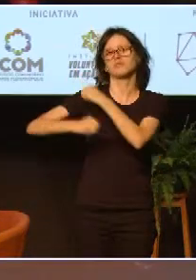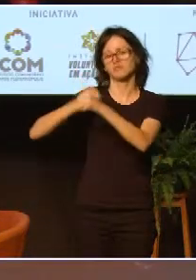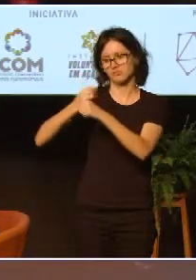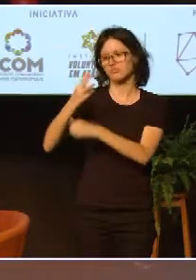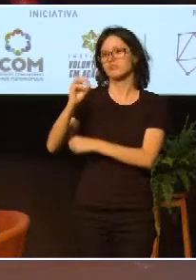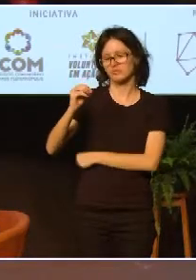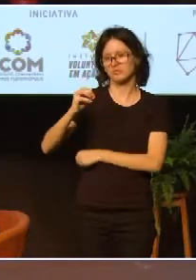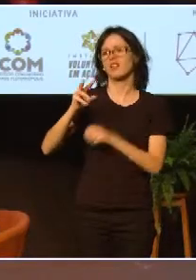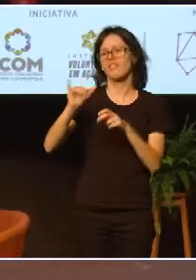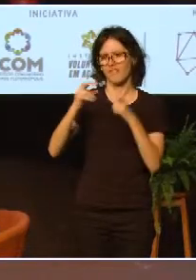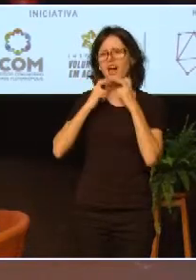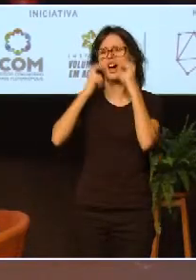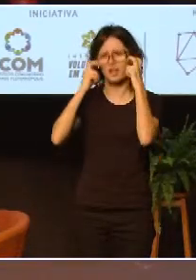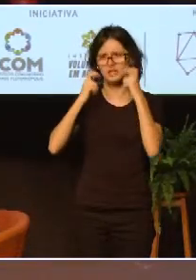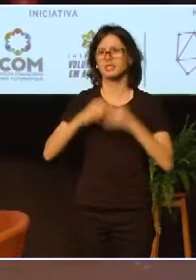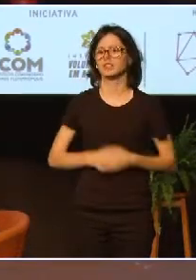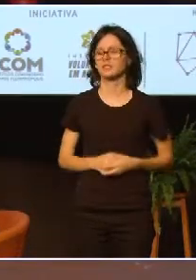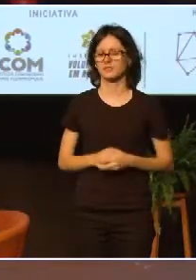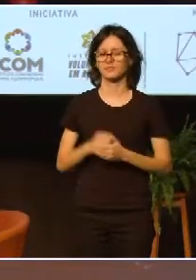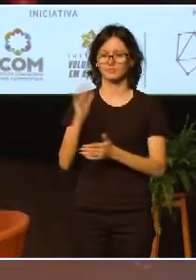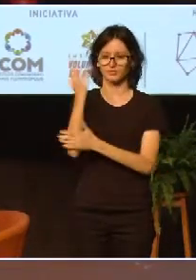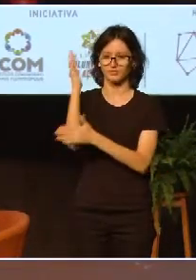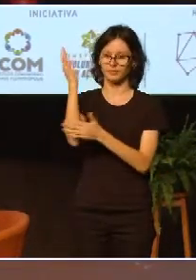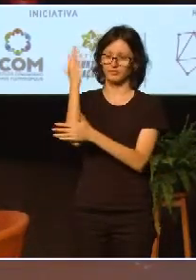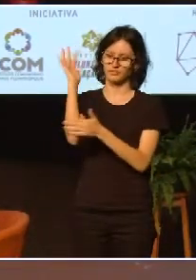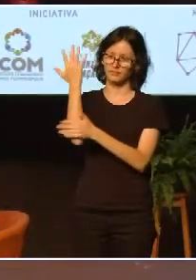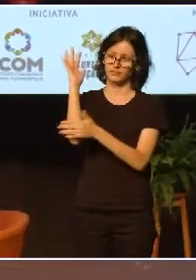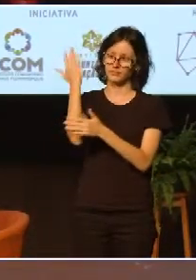isso. Fantástico. Como é hoje.